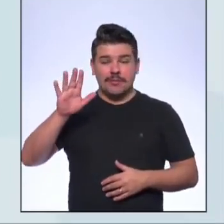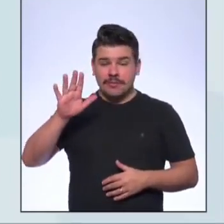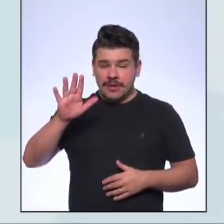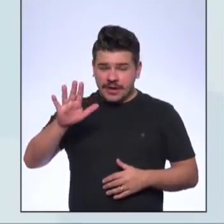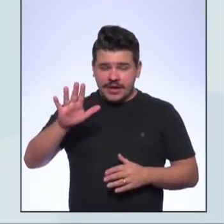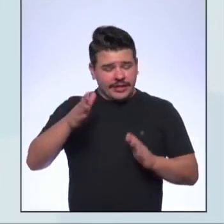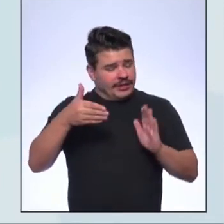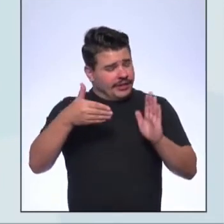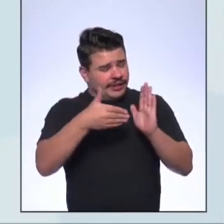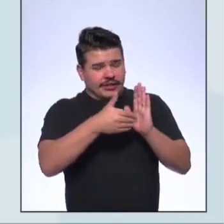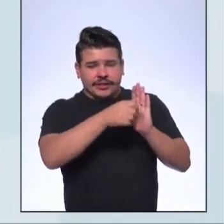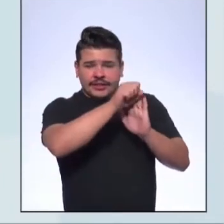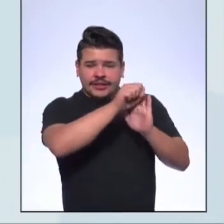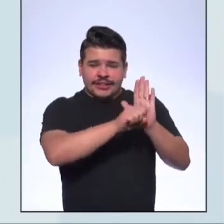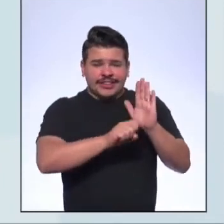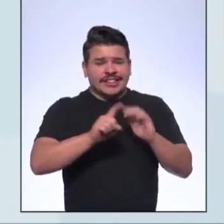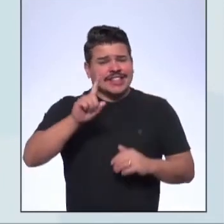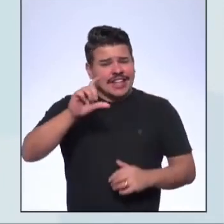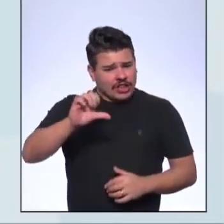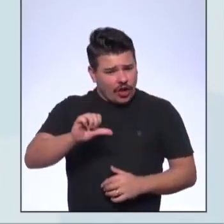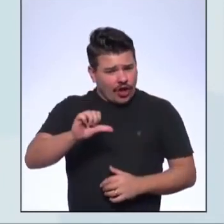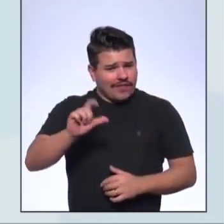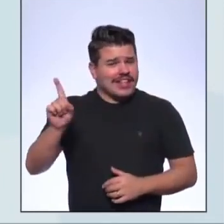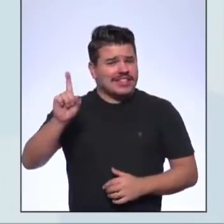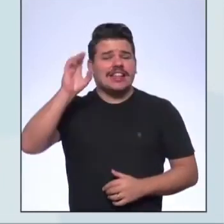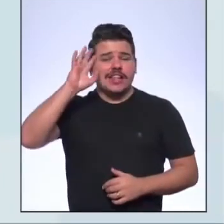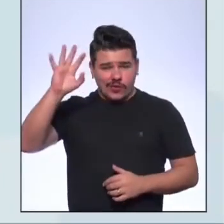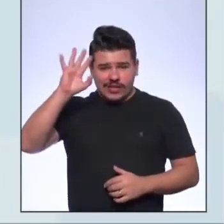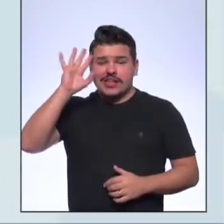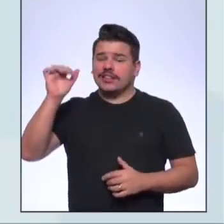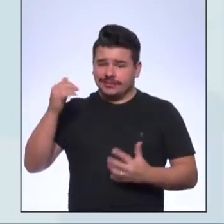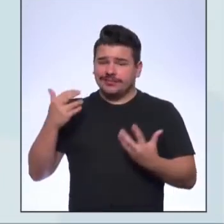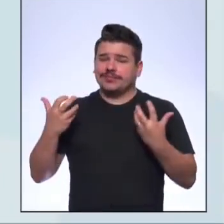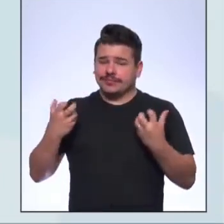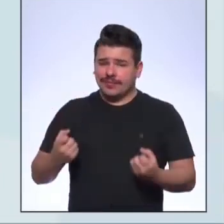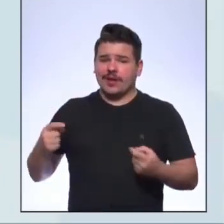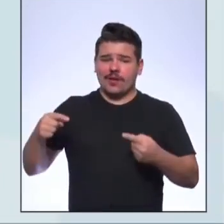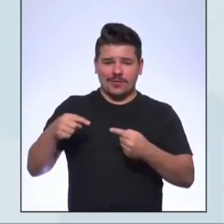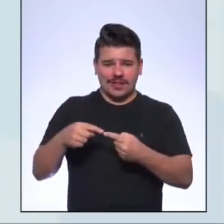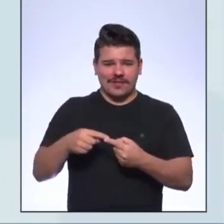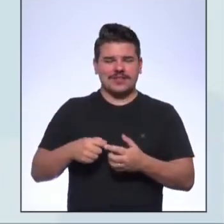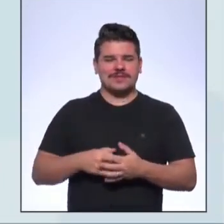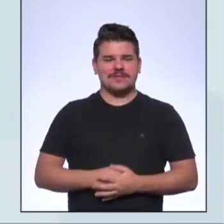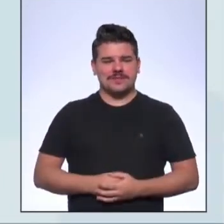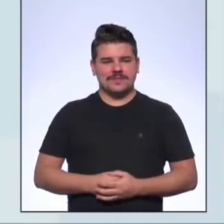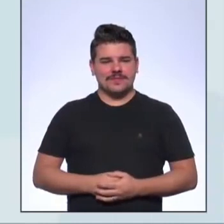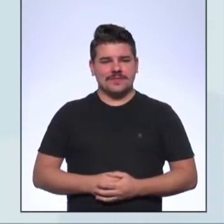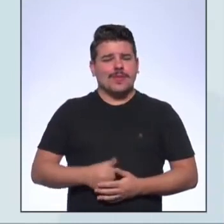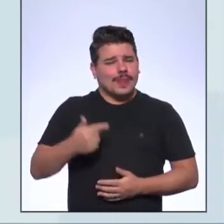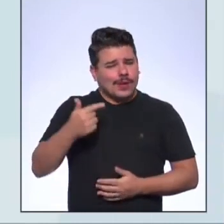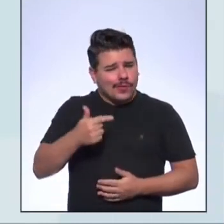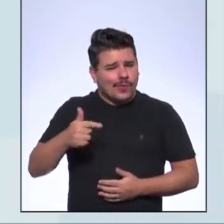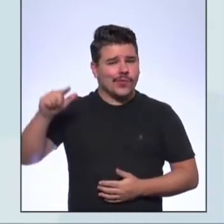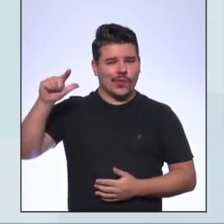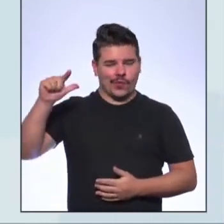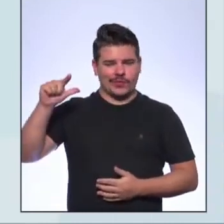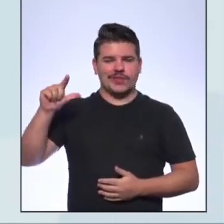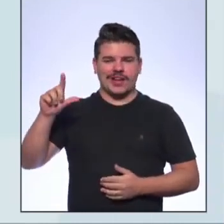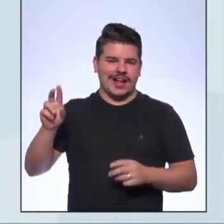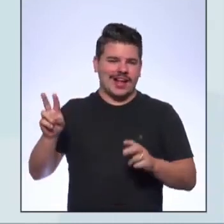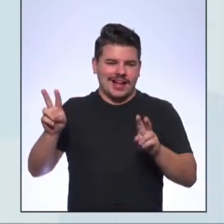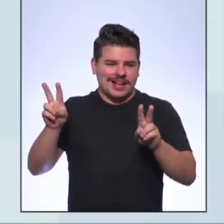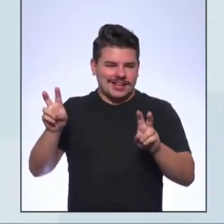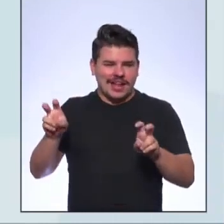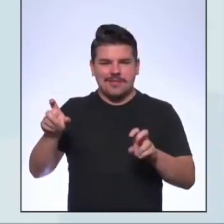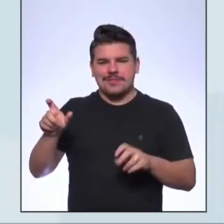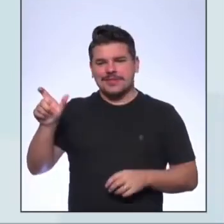século XIX, essa teoria era bem aceita. Aí a gente teve um outro cara, né, então um